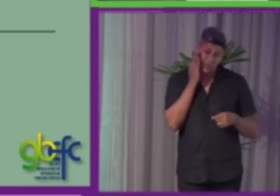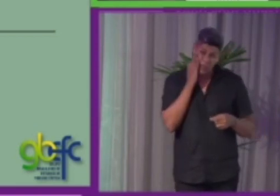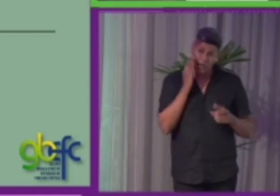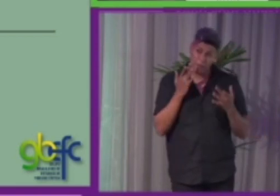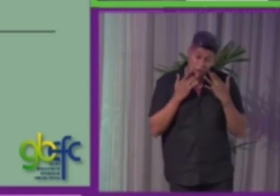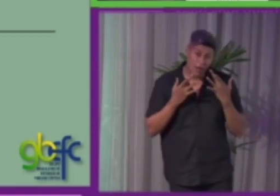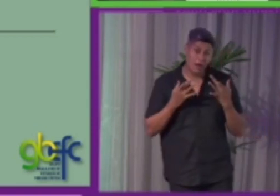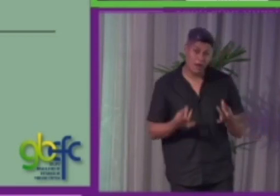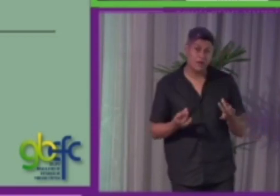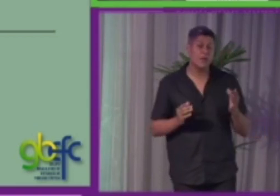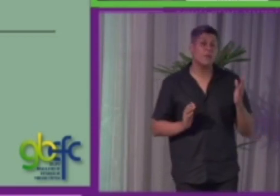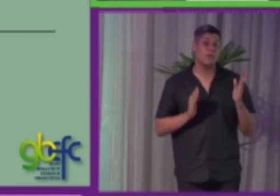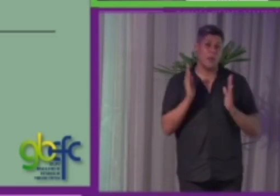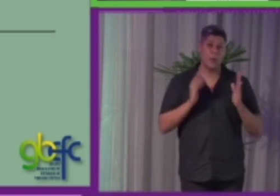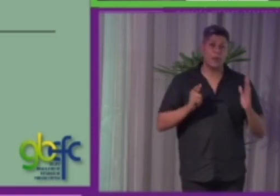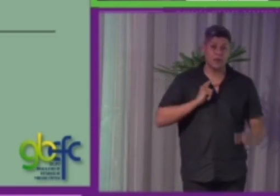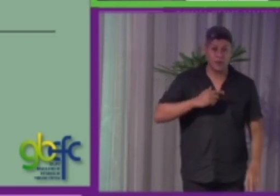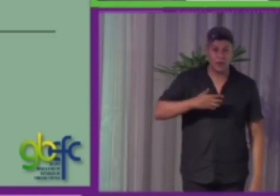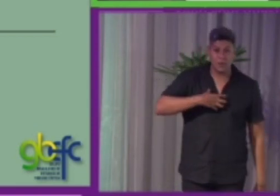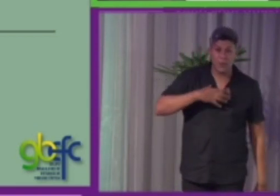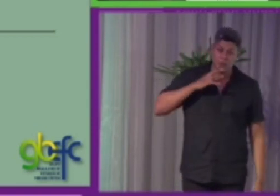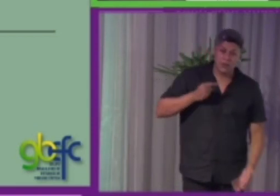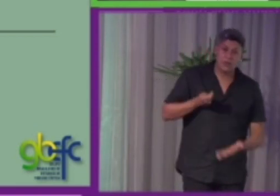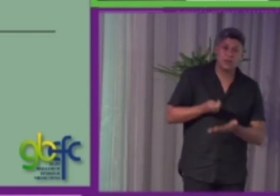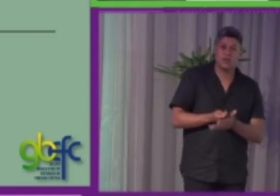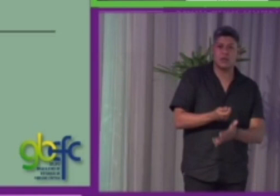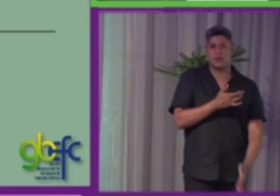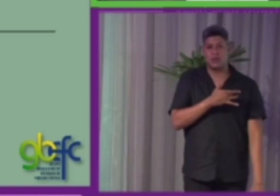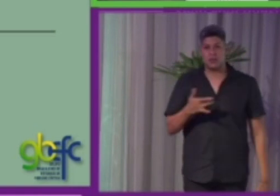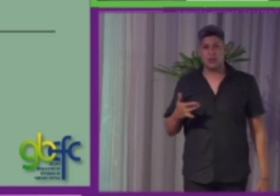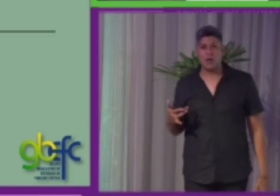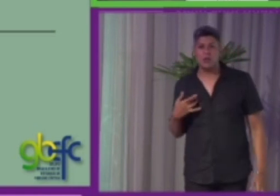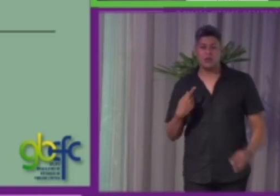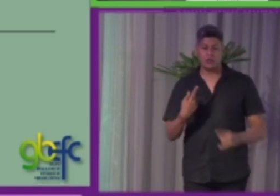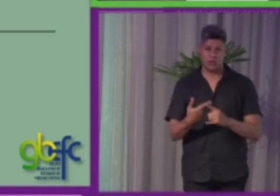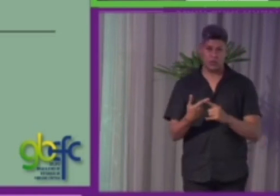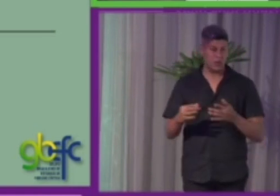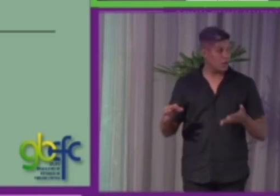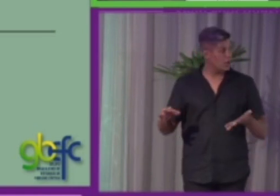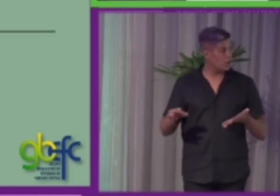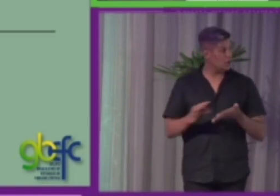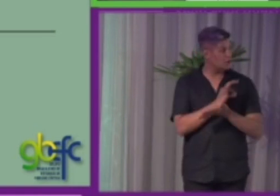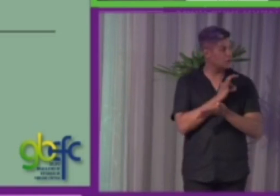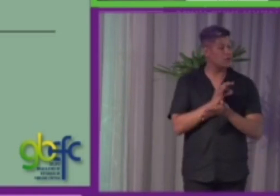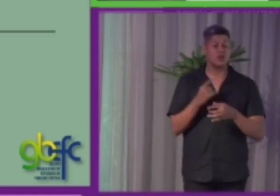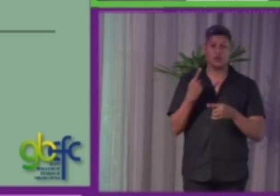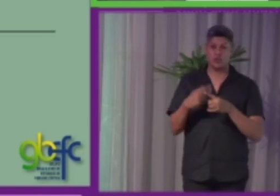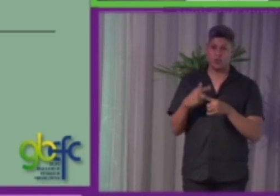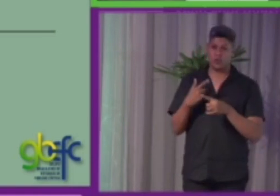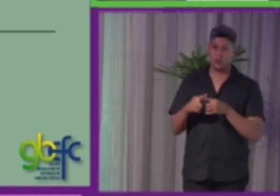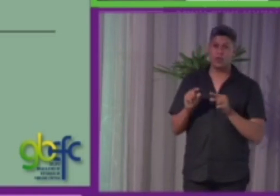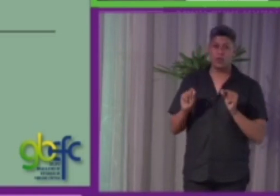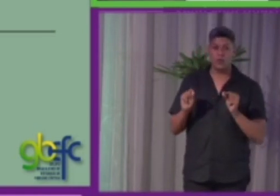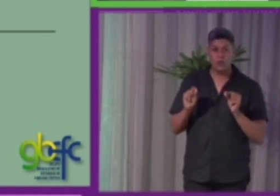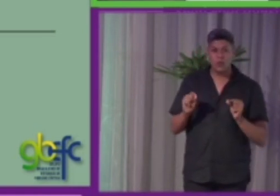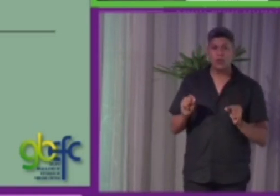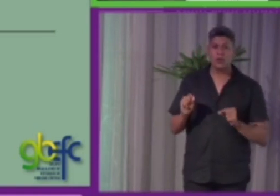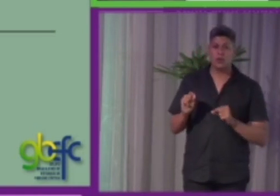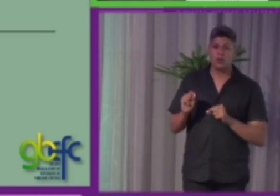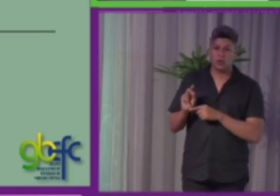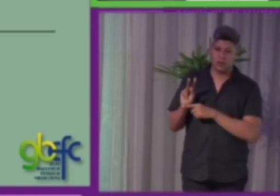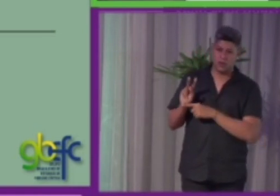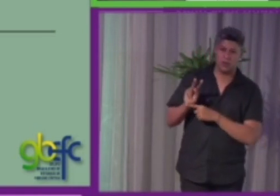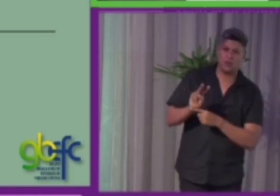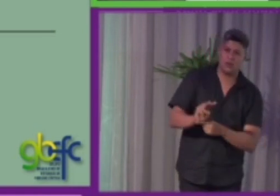gente teve impacto em decisões de saúde pública por causa do registro. Um primeiro momento foi a contestação da recomendação